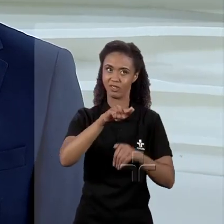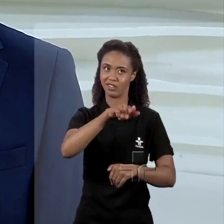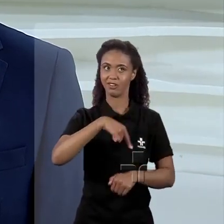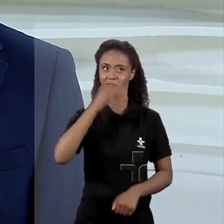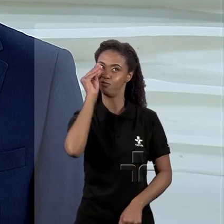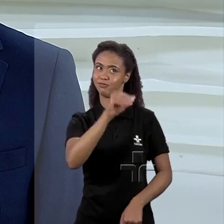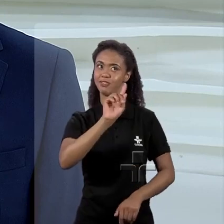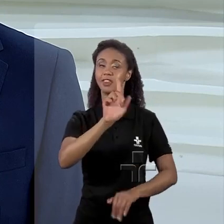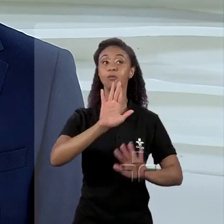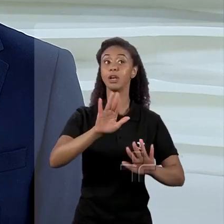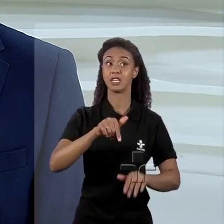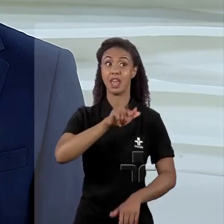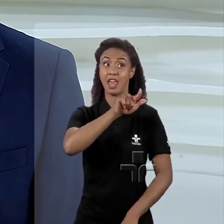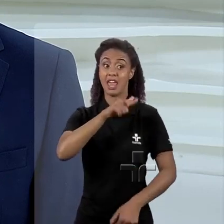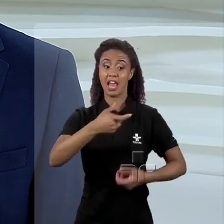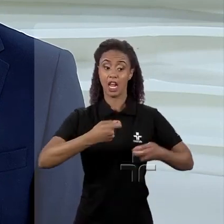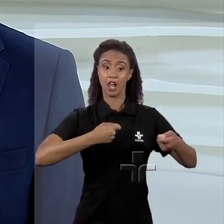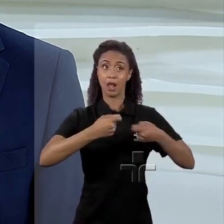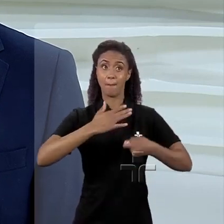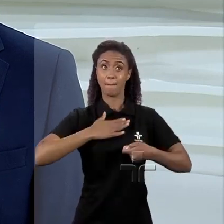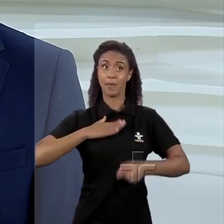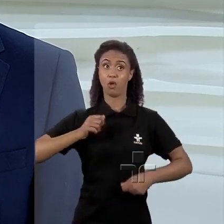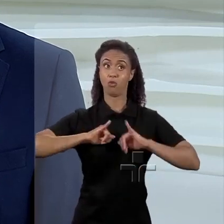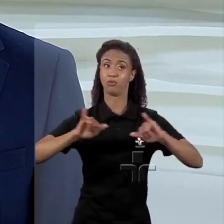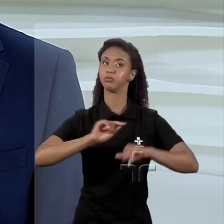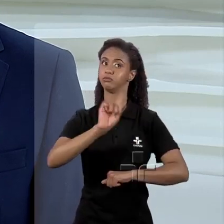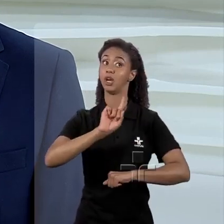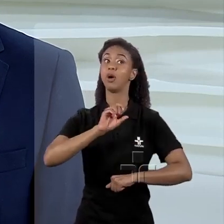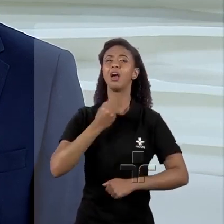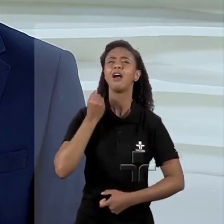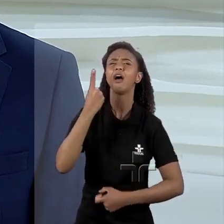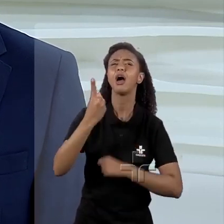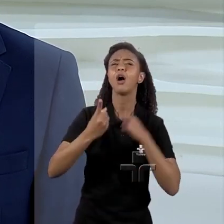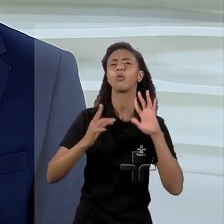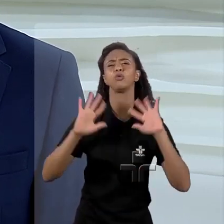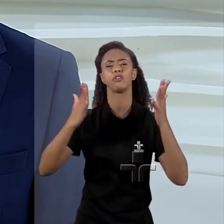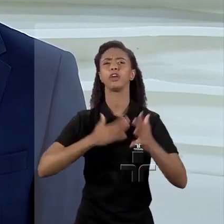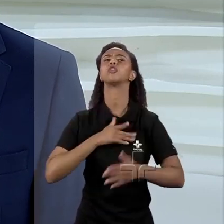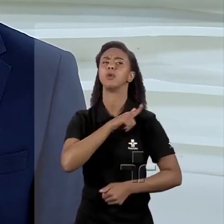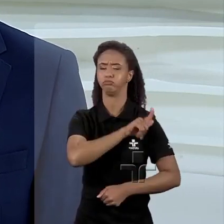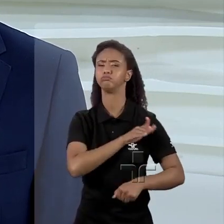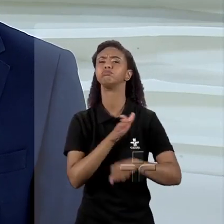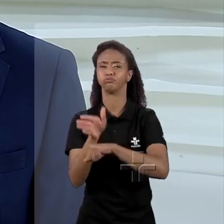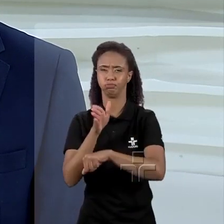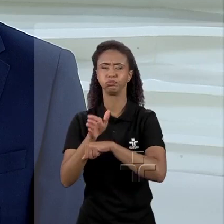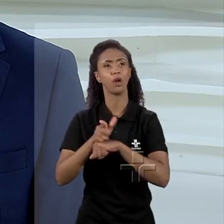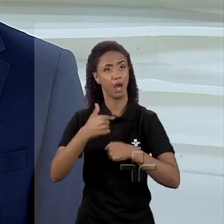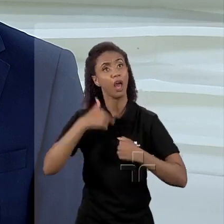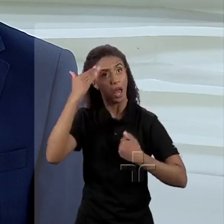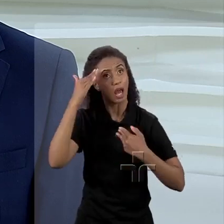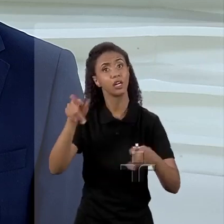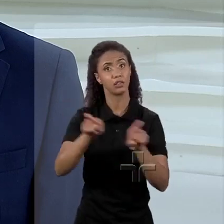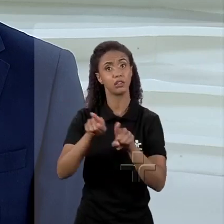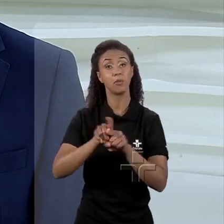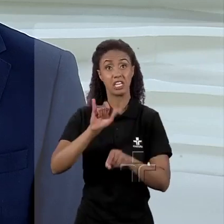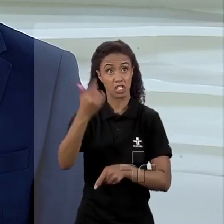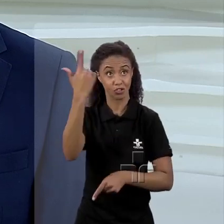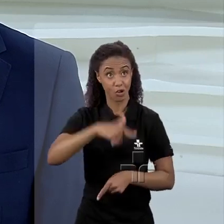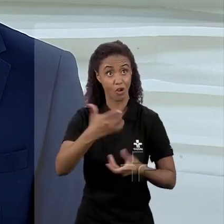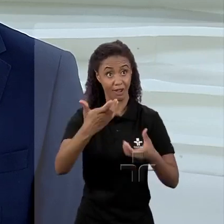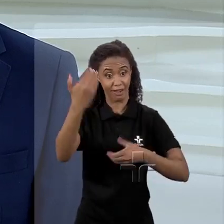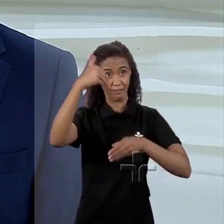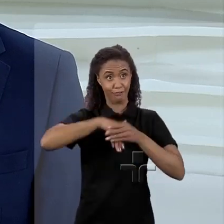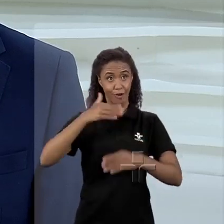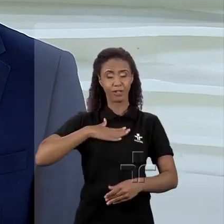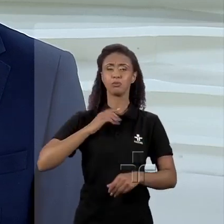foi coordenador da minha campanha. Ele participou de alguns poucos eventos. E, aliás, agradeci o voto dele. Aliás, se ele quiser novamente votar em mim, eu